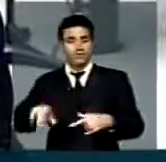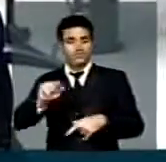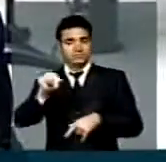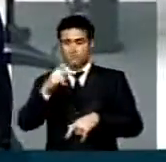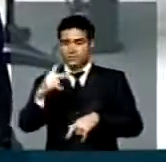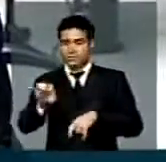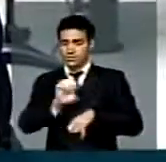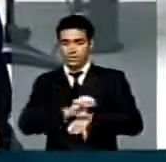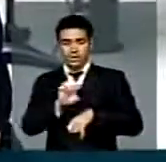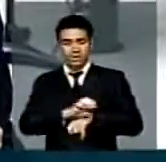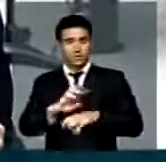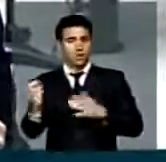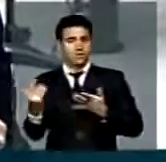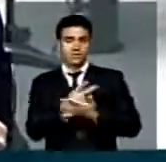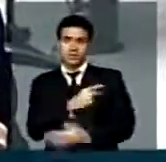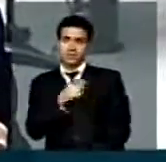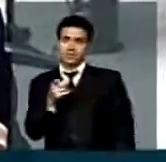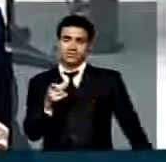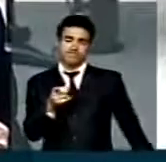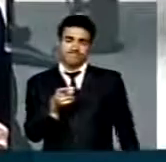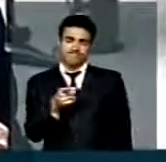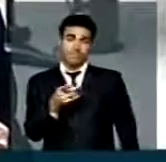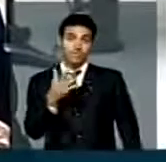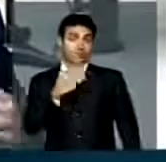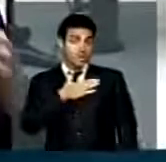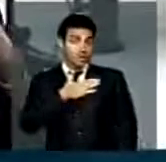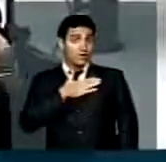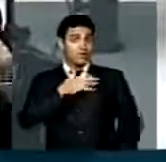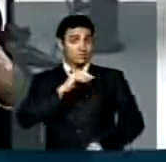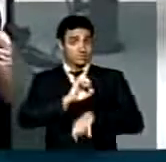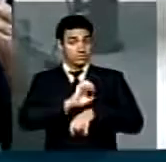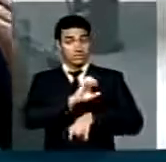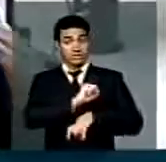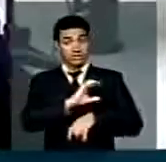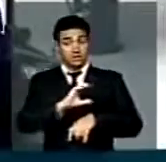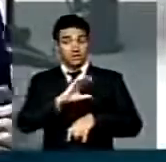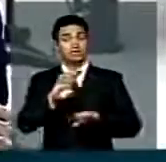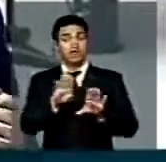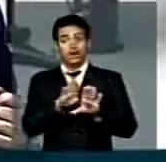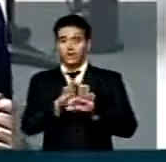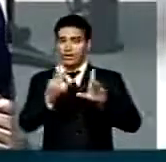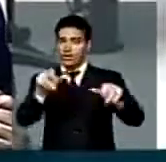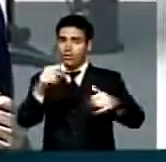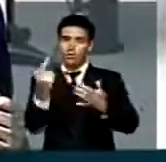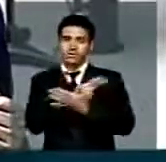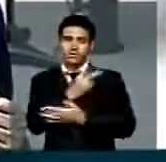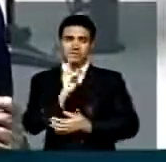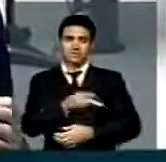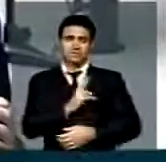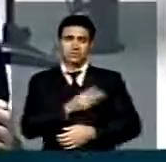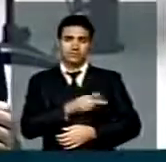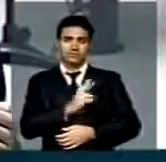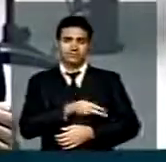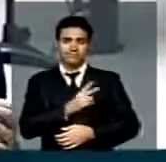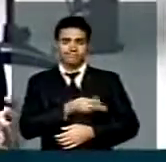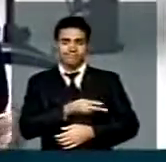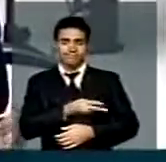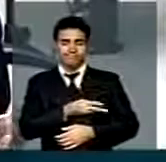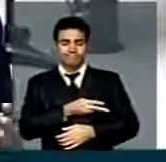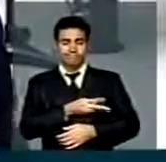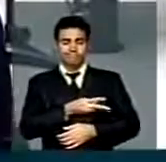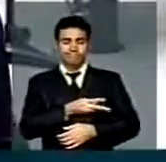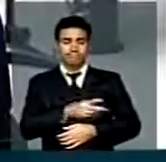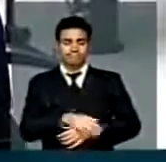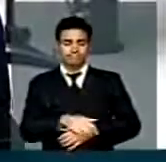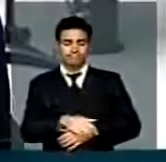temos esses fatos. Lá no meu estado de Santa Catarina também acontece a mesma coisa. Não, eu vi